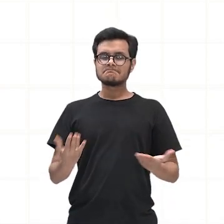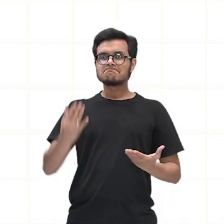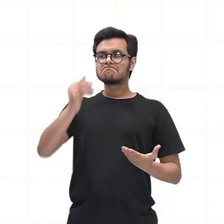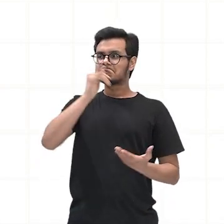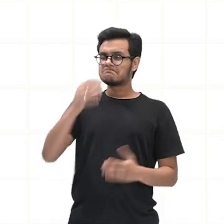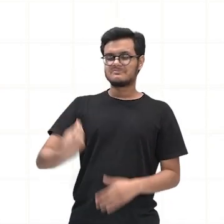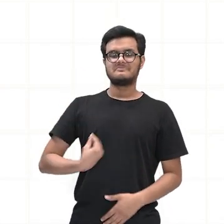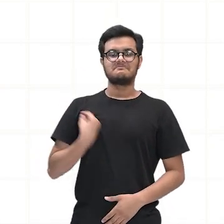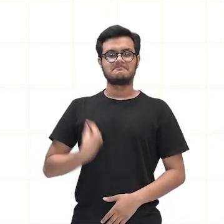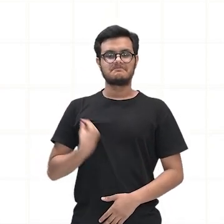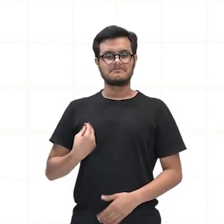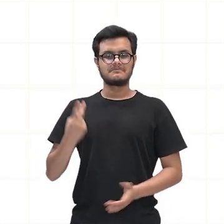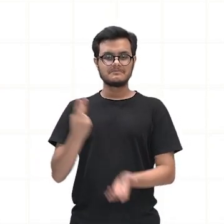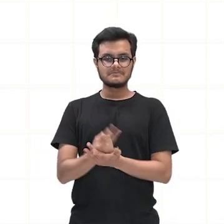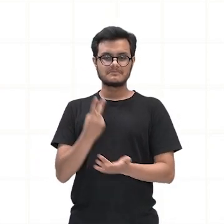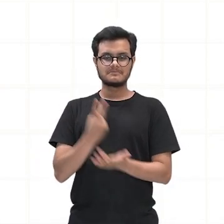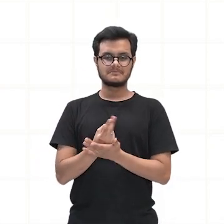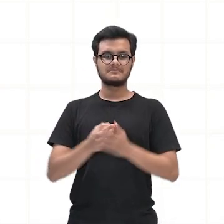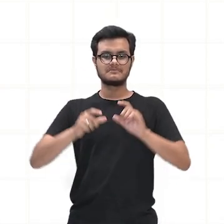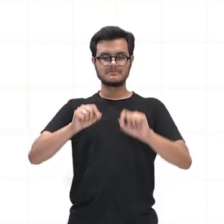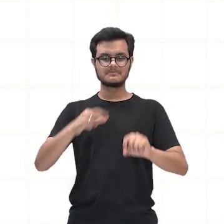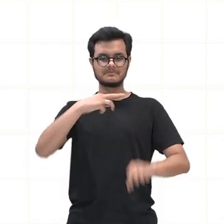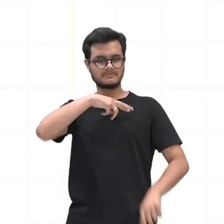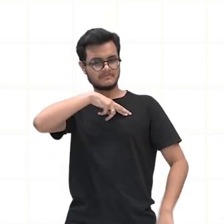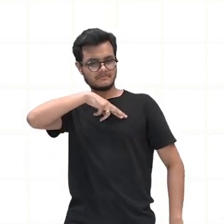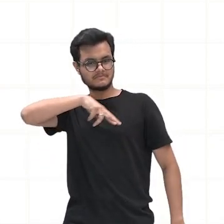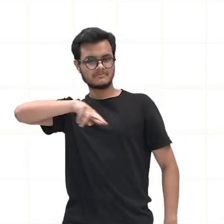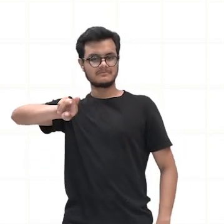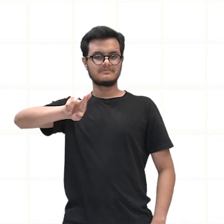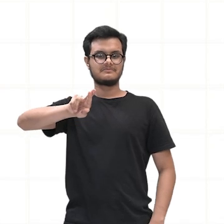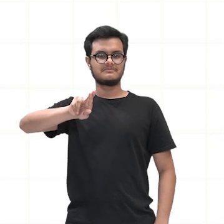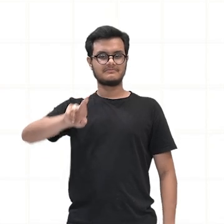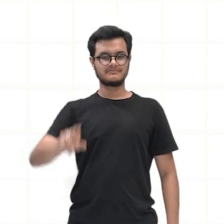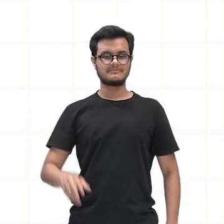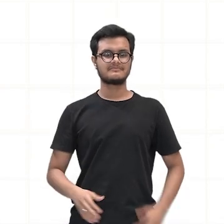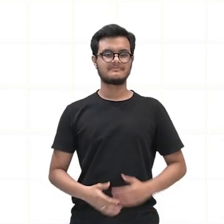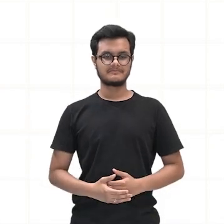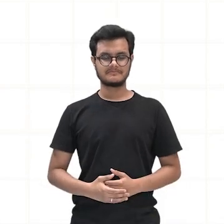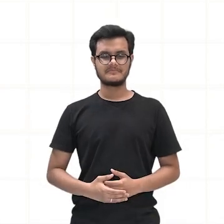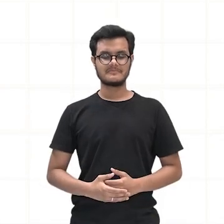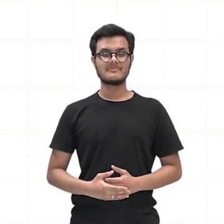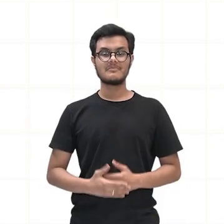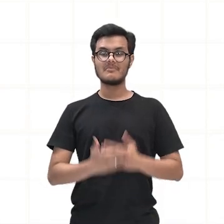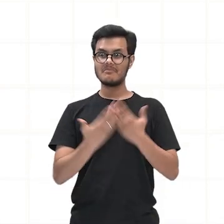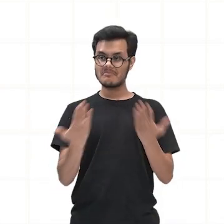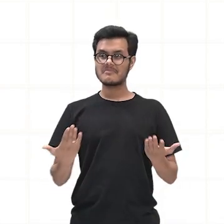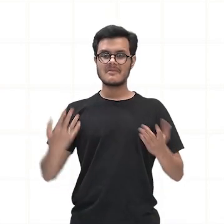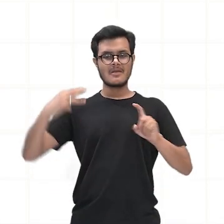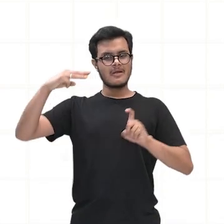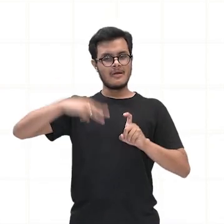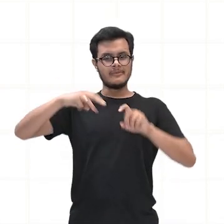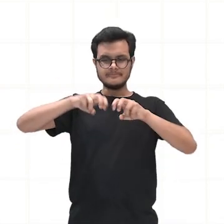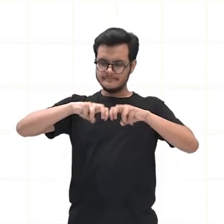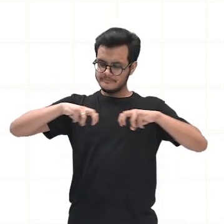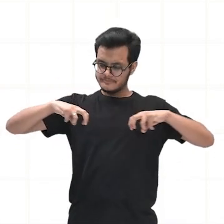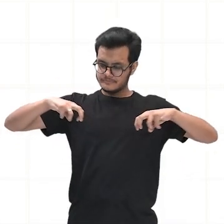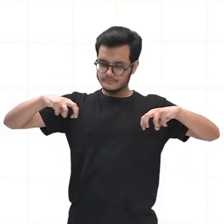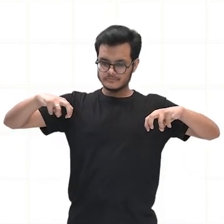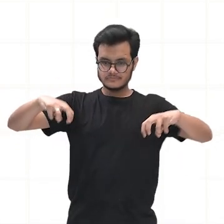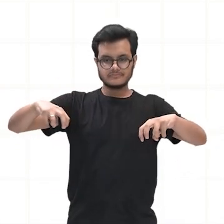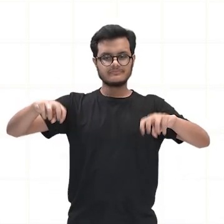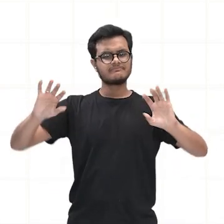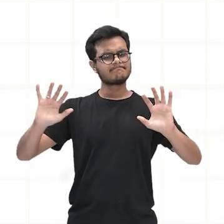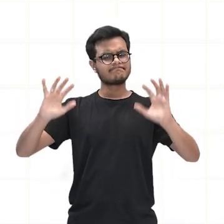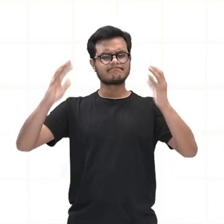vidas aspectos da religião. Isso vai ser muito presente. As celebrações oficiais, como